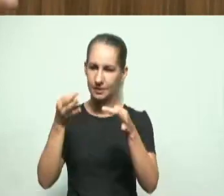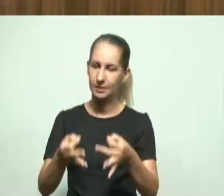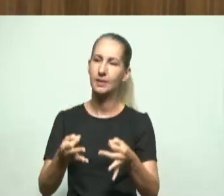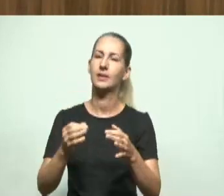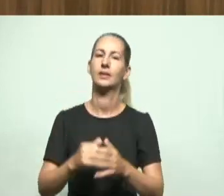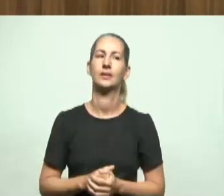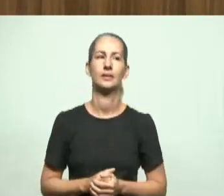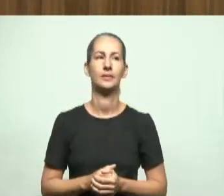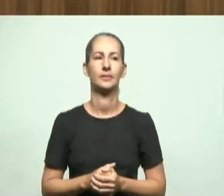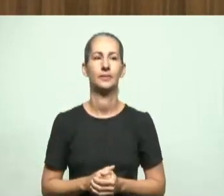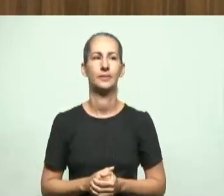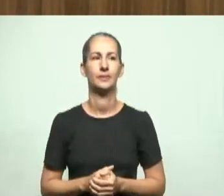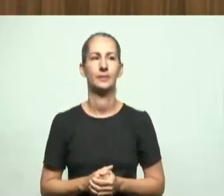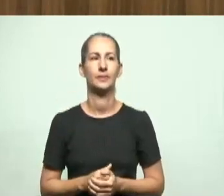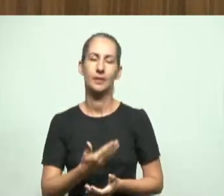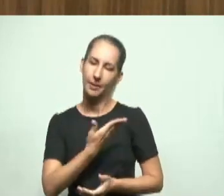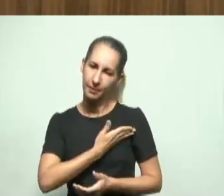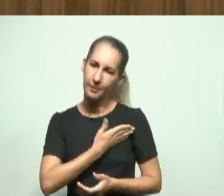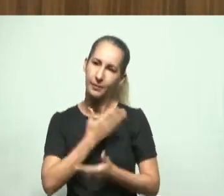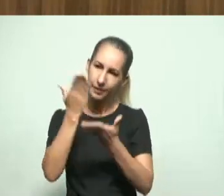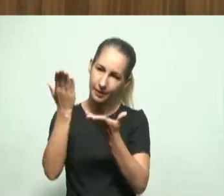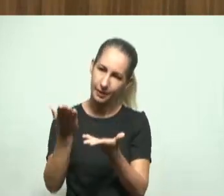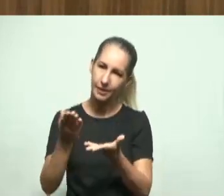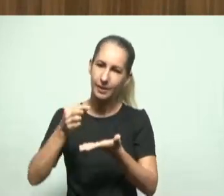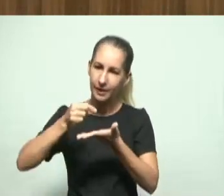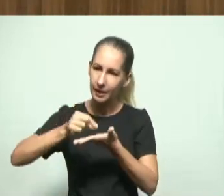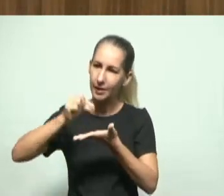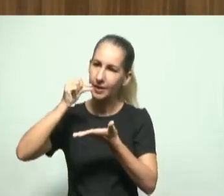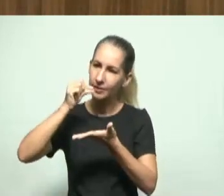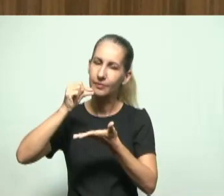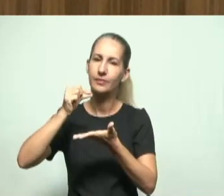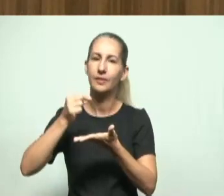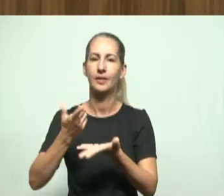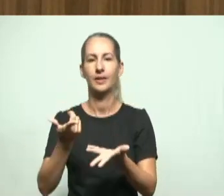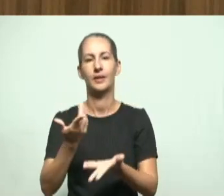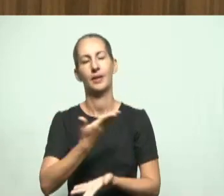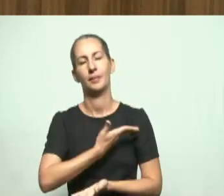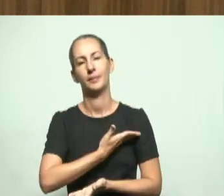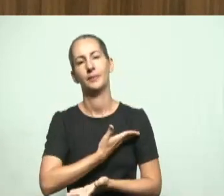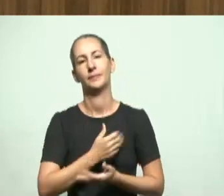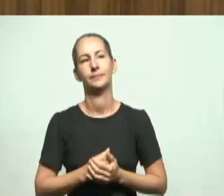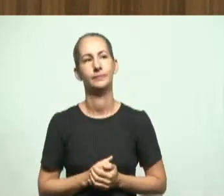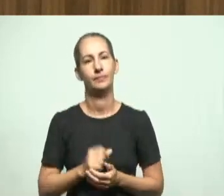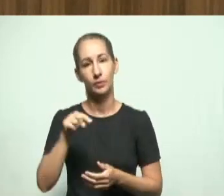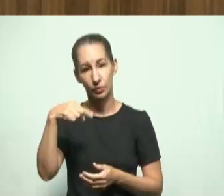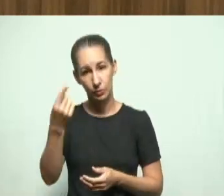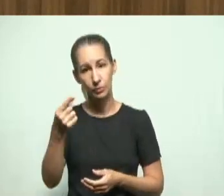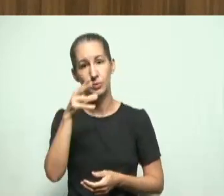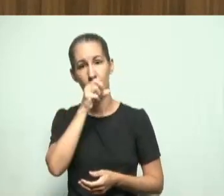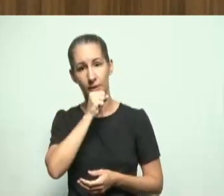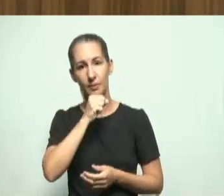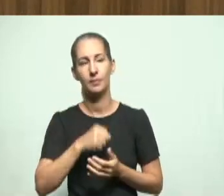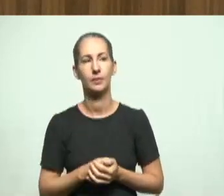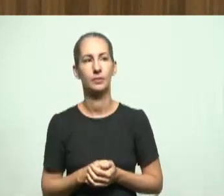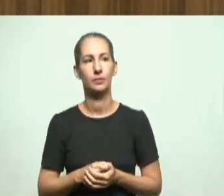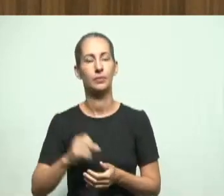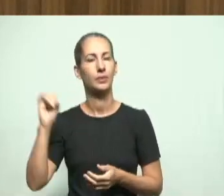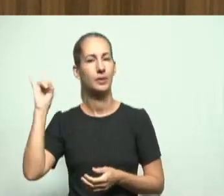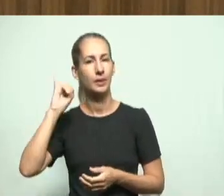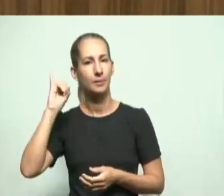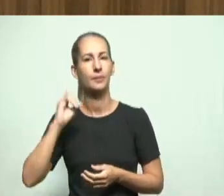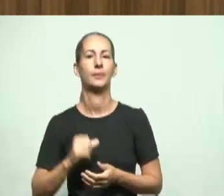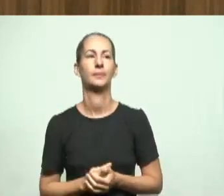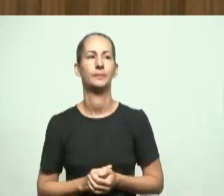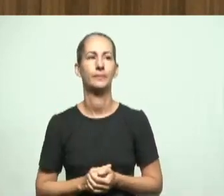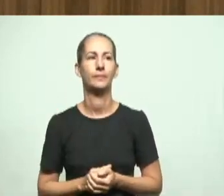está tendo os amigos lá, vamos passar, fazer um café da manhã com alguns amigos. No outro sábado estaremos no Conjunto Igapó,